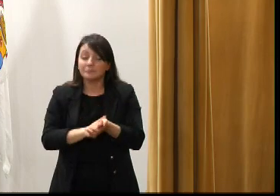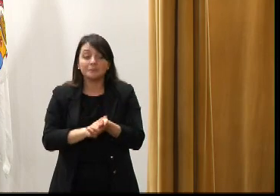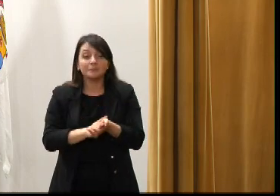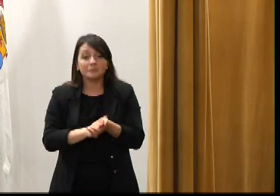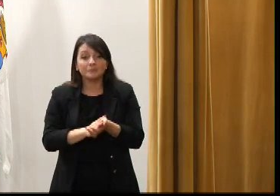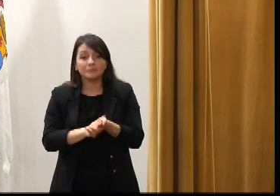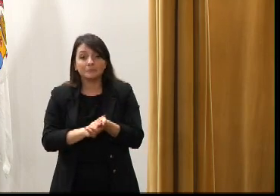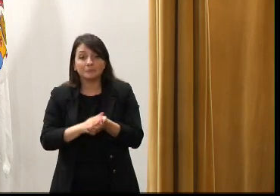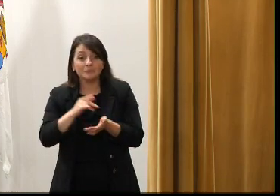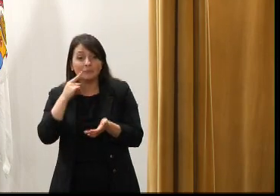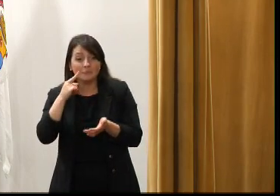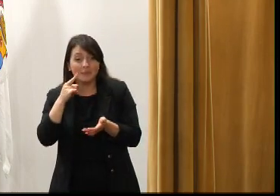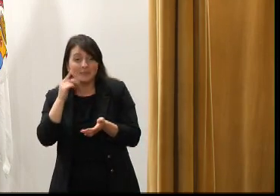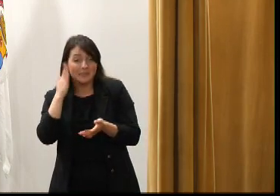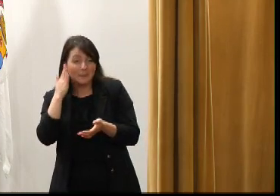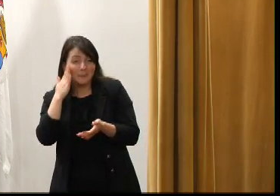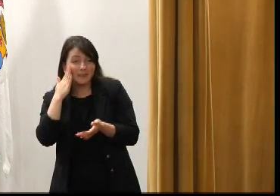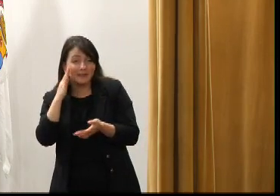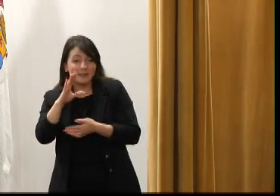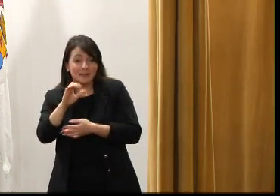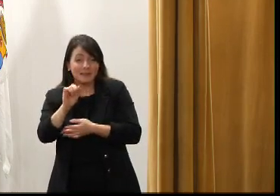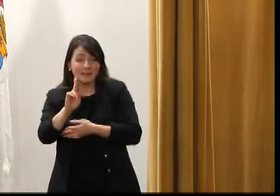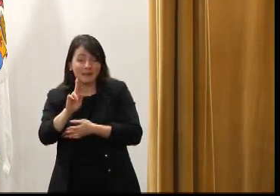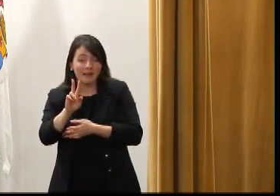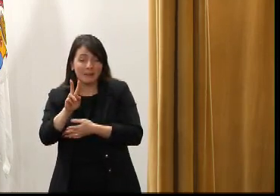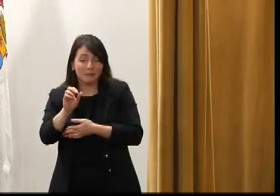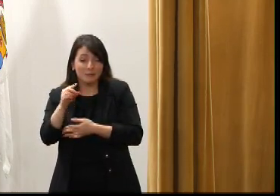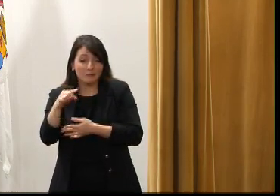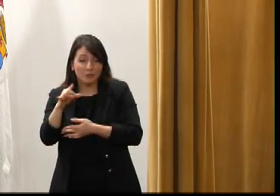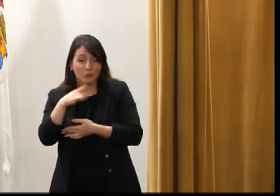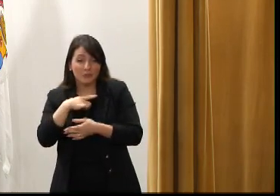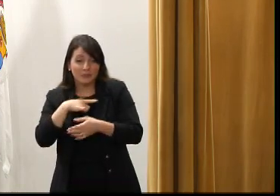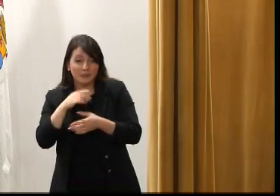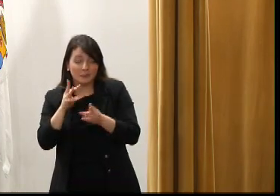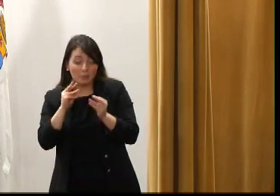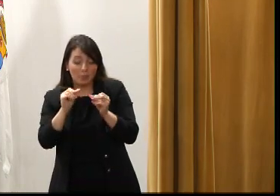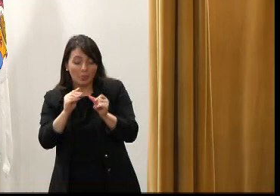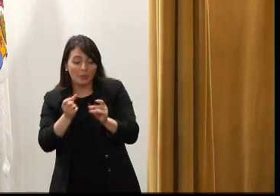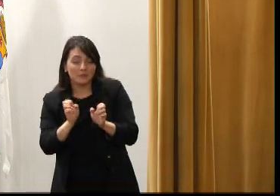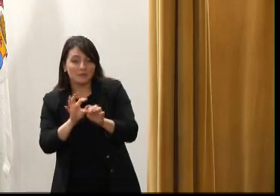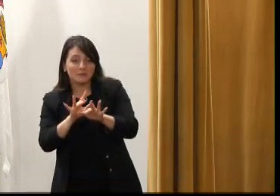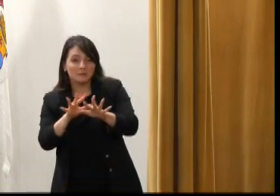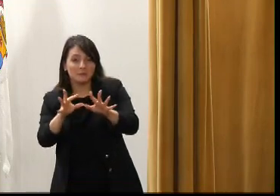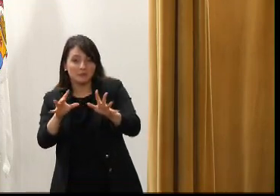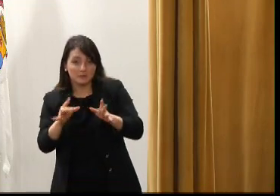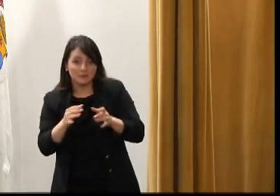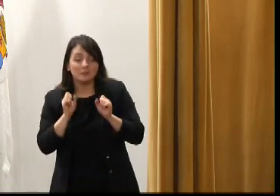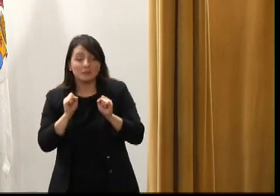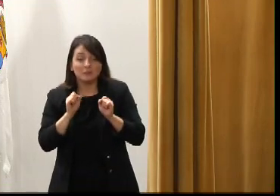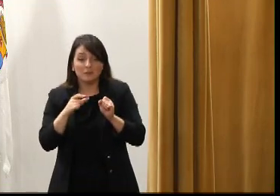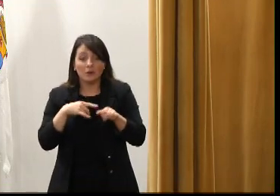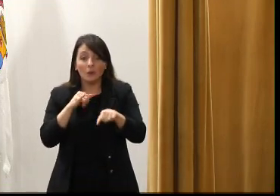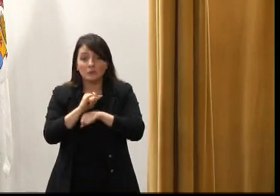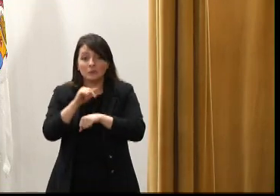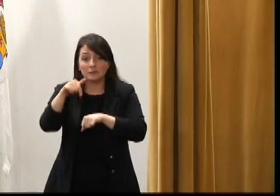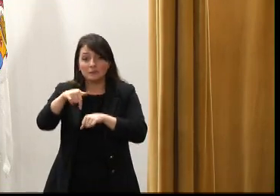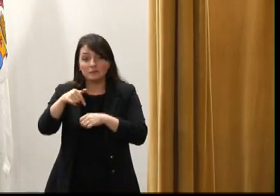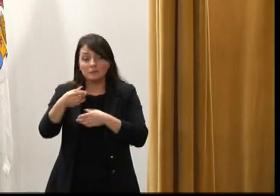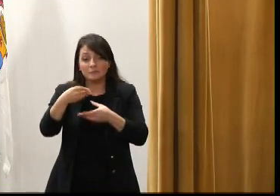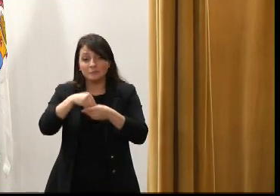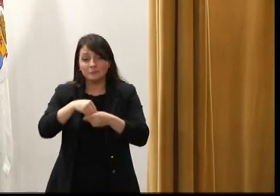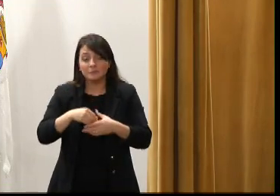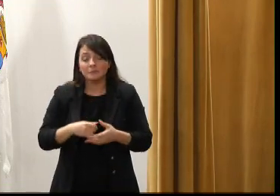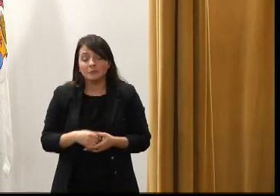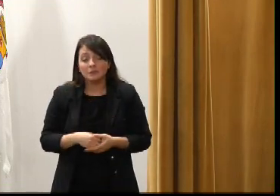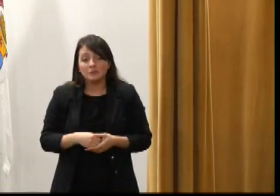as jazidas de carvão que ocorrem na região metropolitana. Antes de entrar na questão, então,